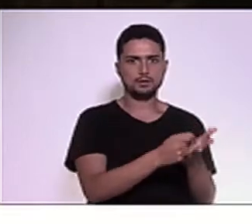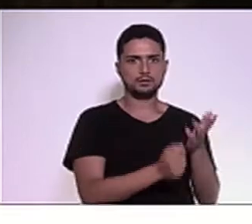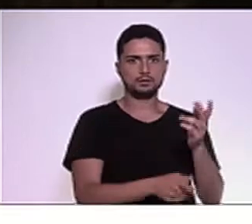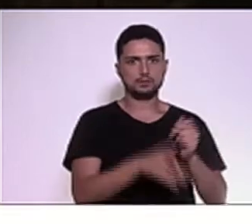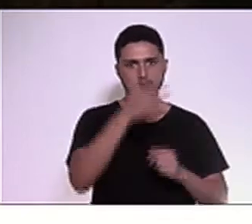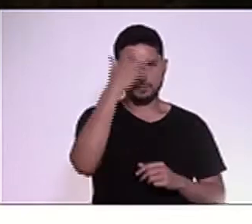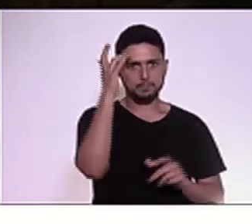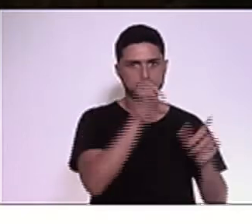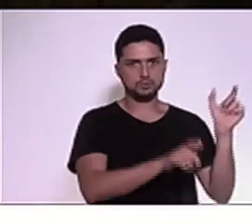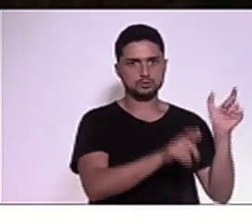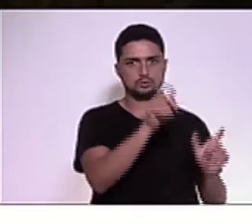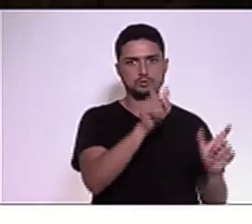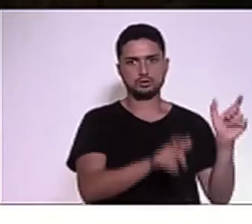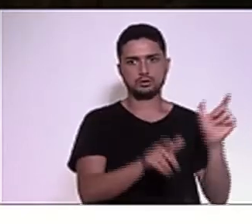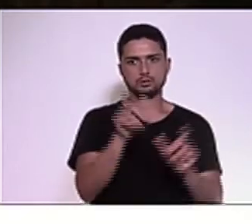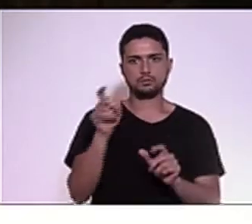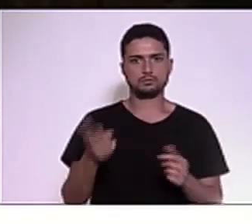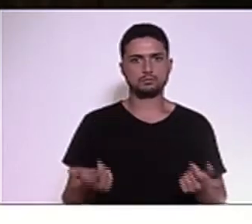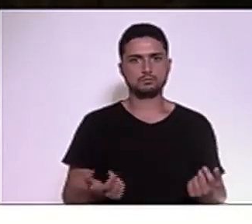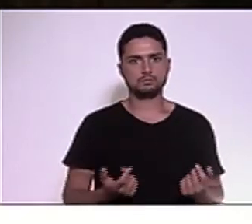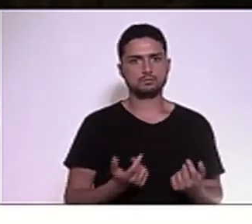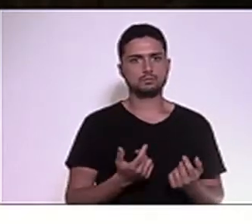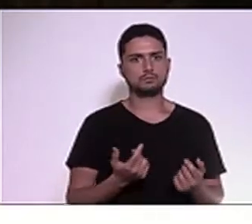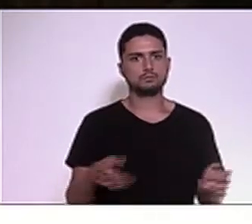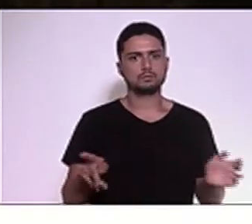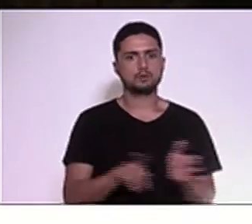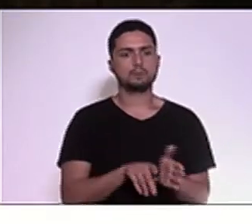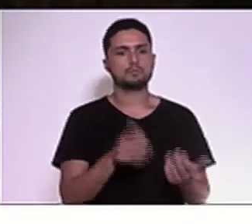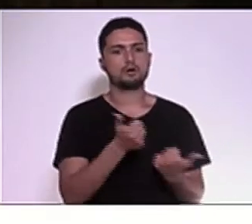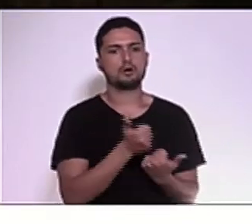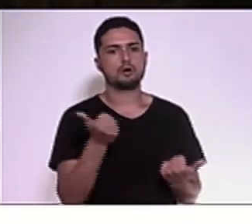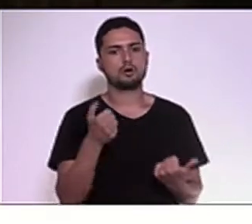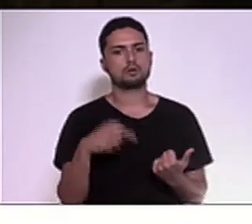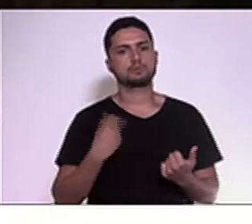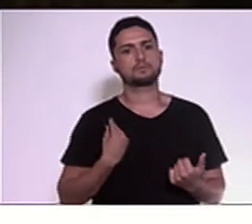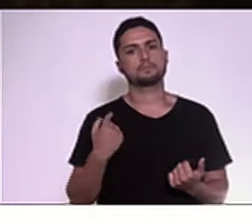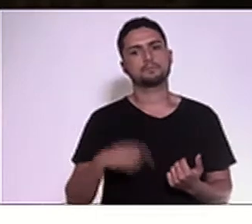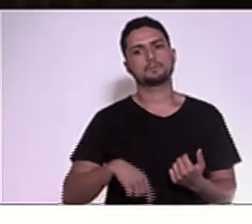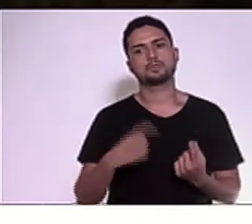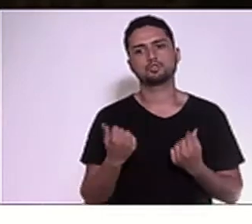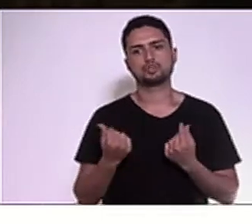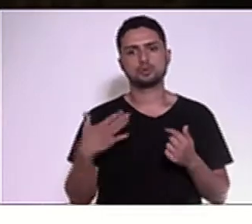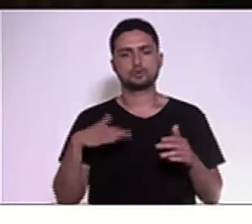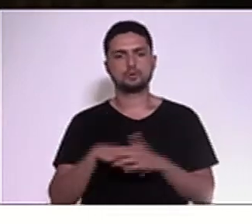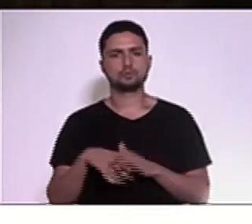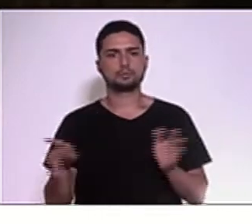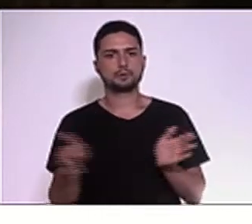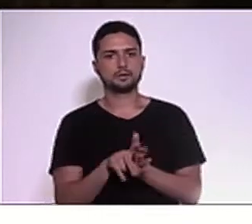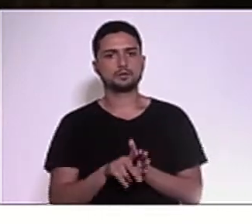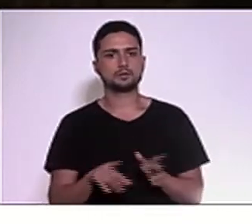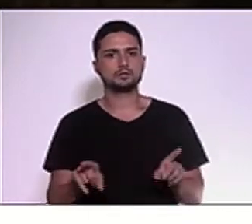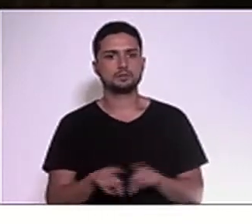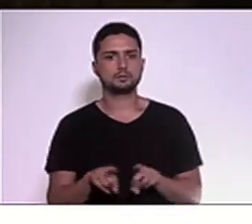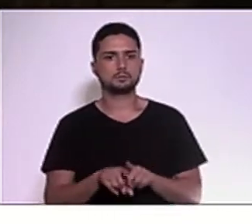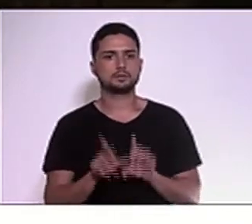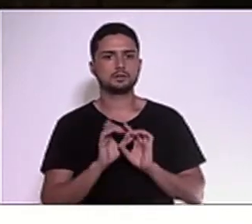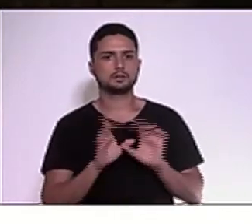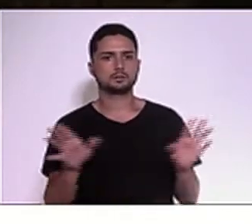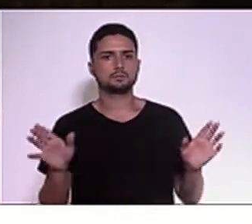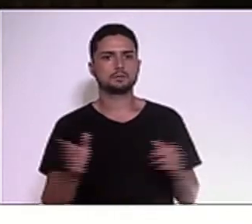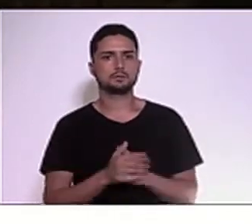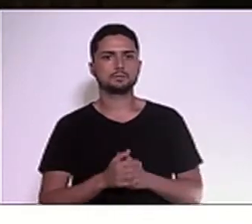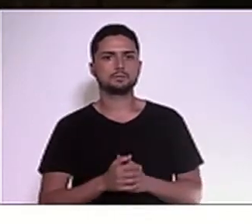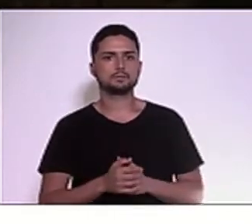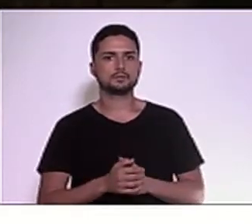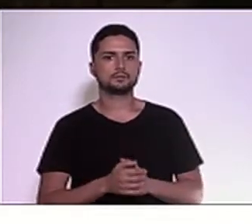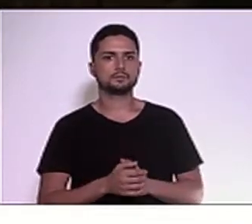pessoal dos respectivos órgãos a que esses fundos pertencem e permitir que, ao final